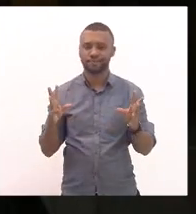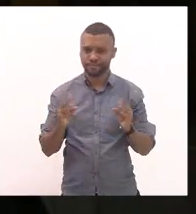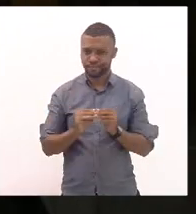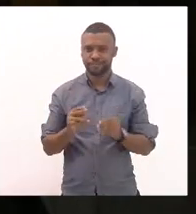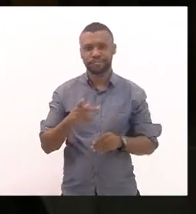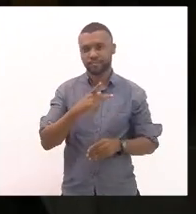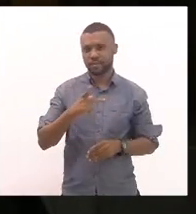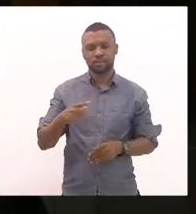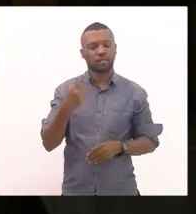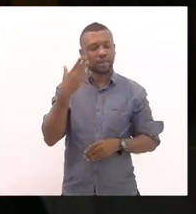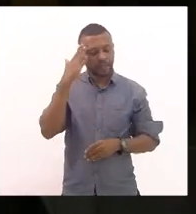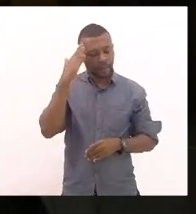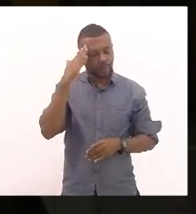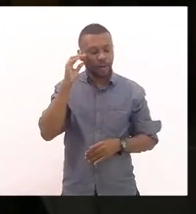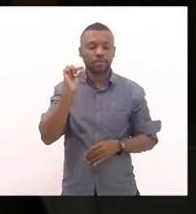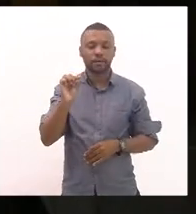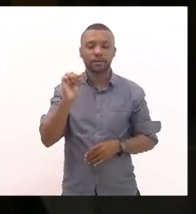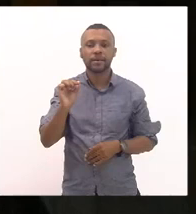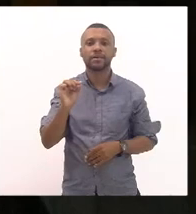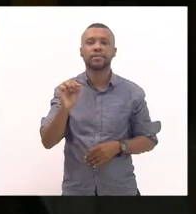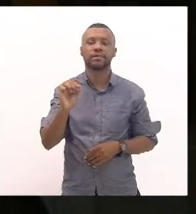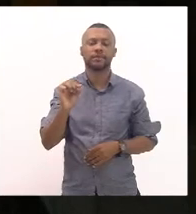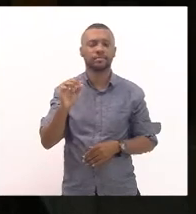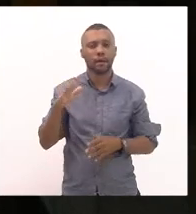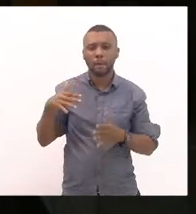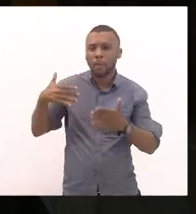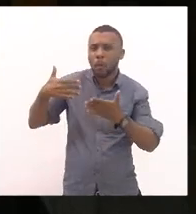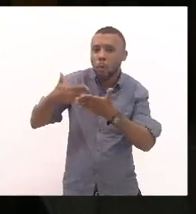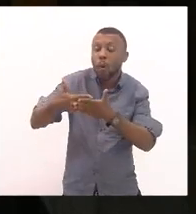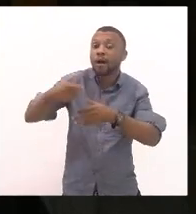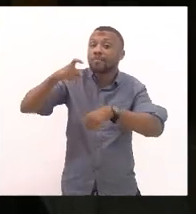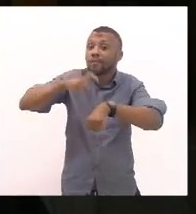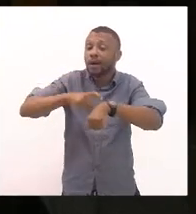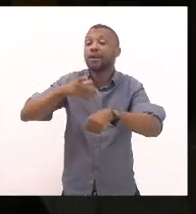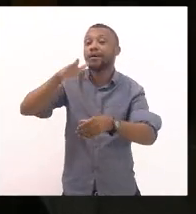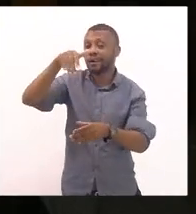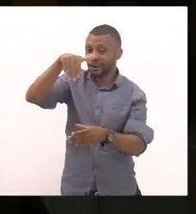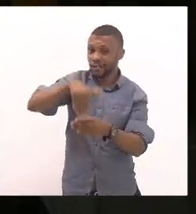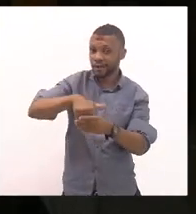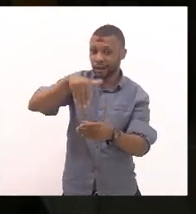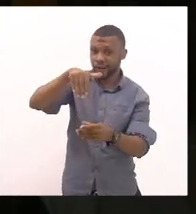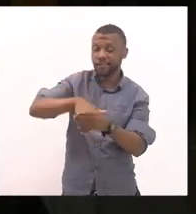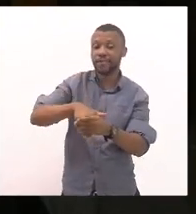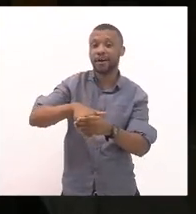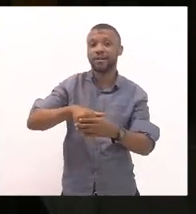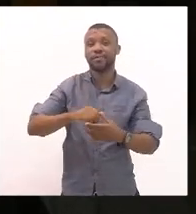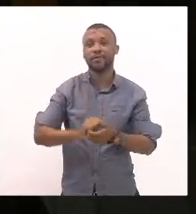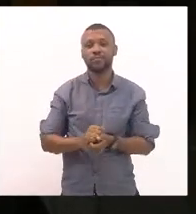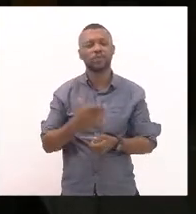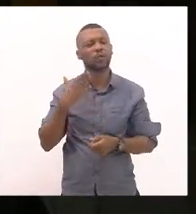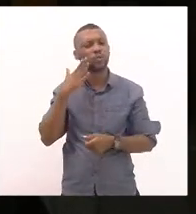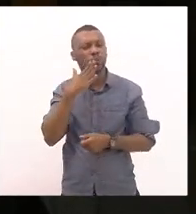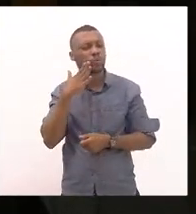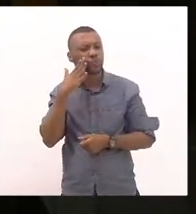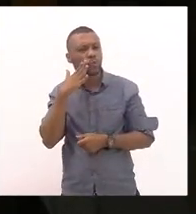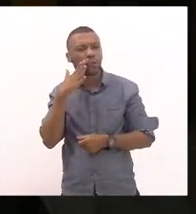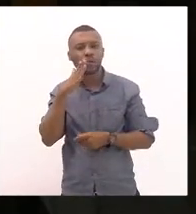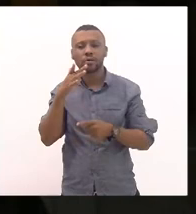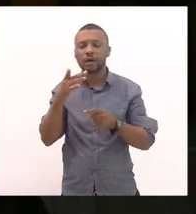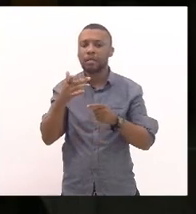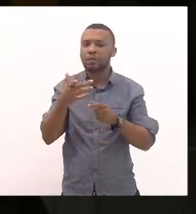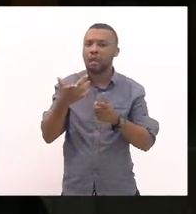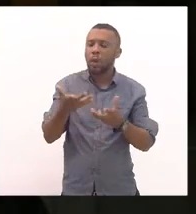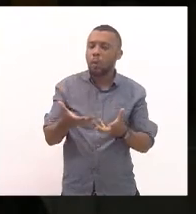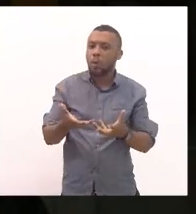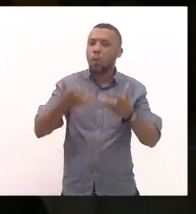a gente sabe que vai se aproximando as eleições os discursos vão ficando cada vez mais